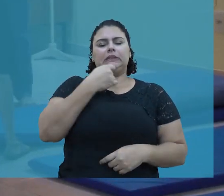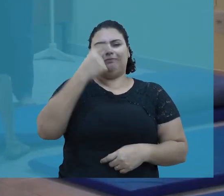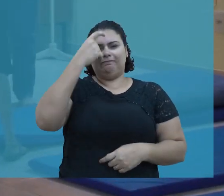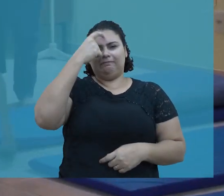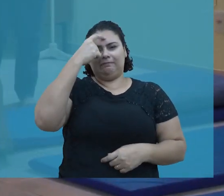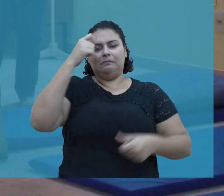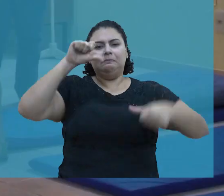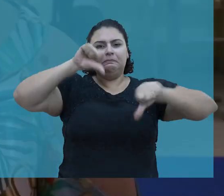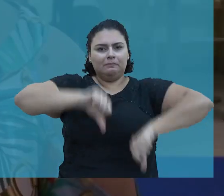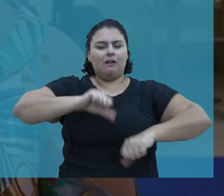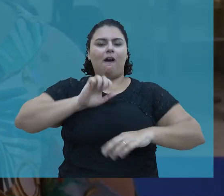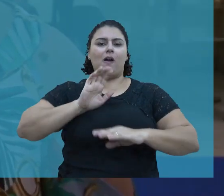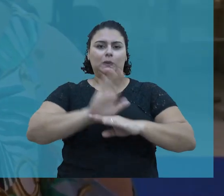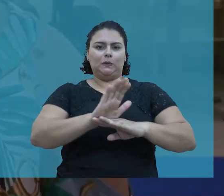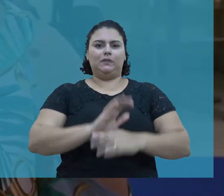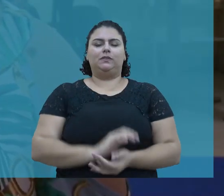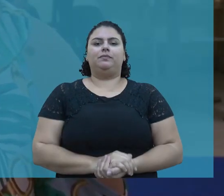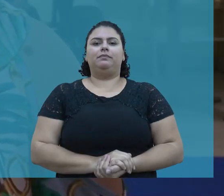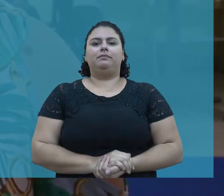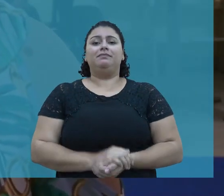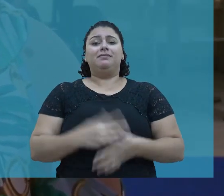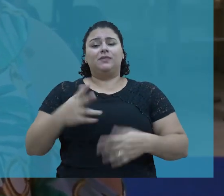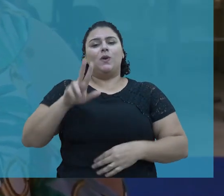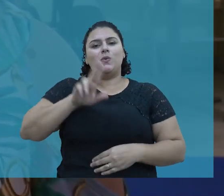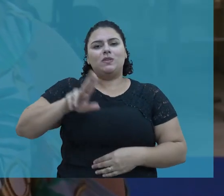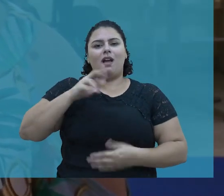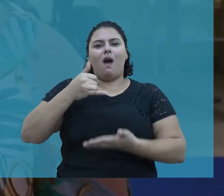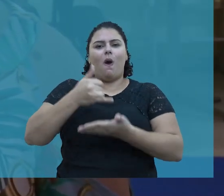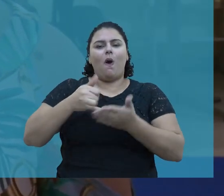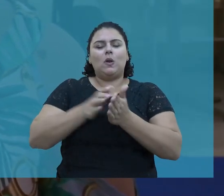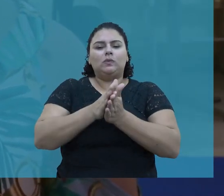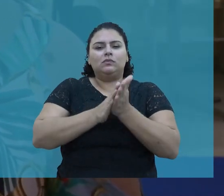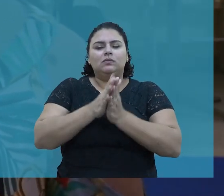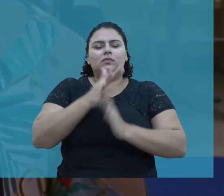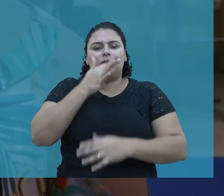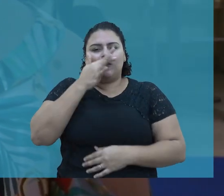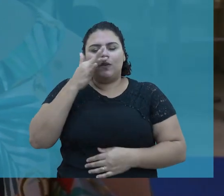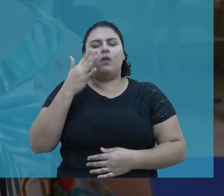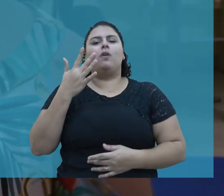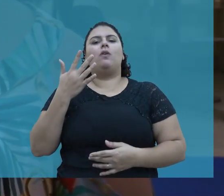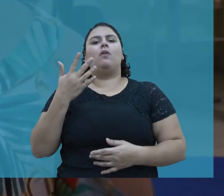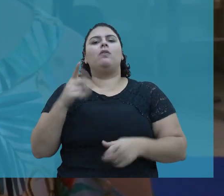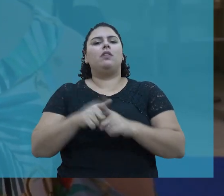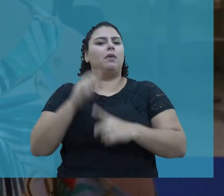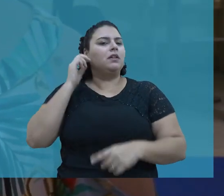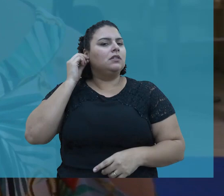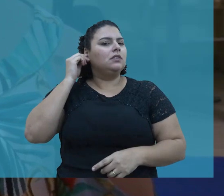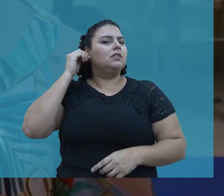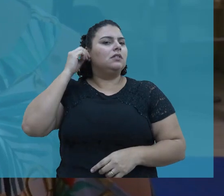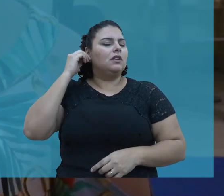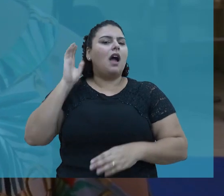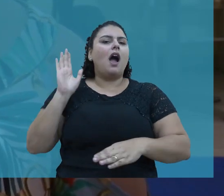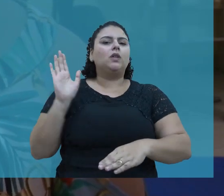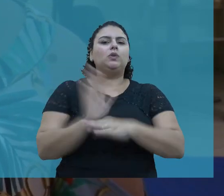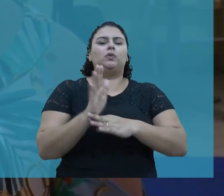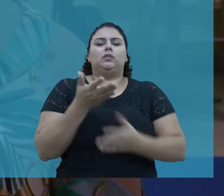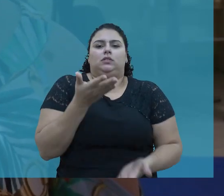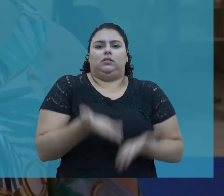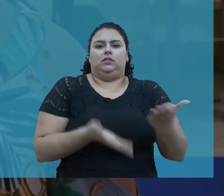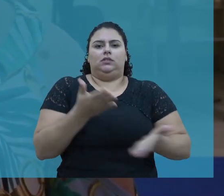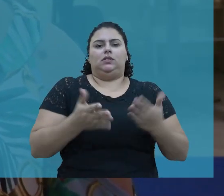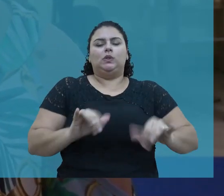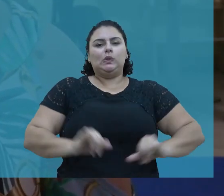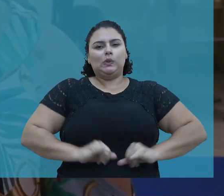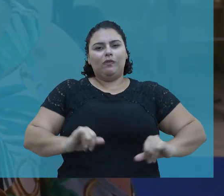e psíquicos. Essas técnicas são super importantes porque é uma forma não medicalizante de cuidar desse sofrimento, né?